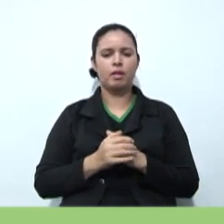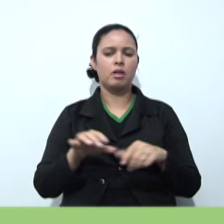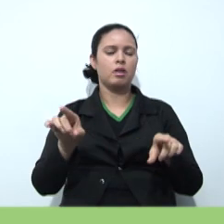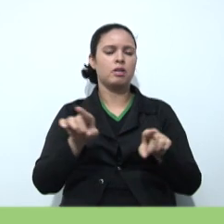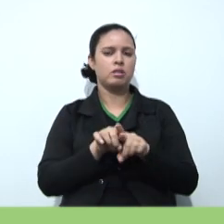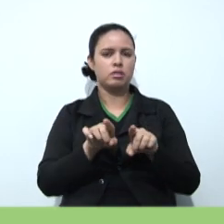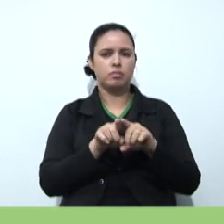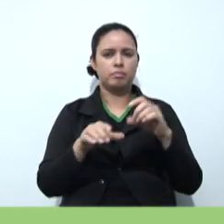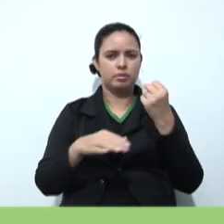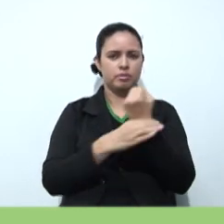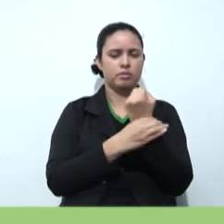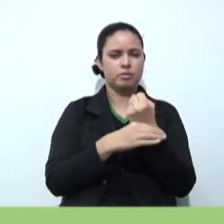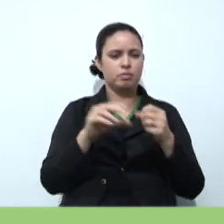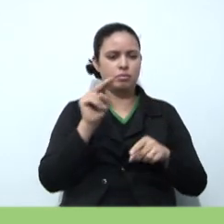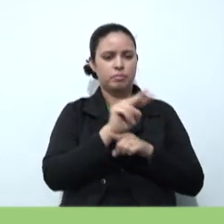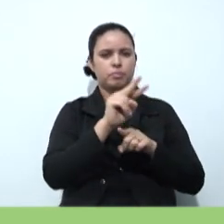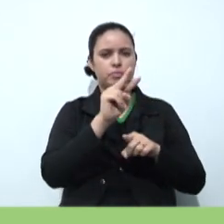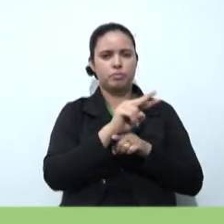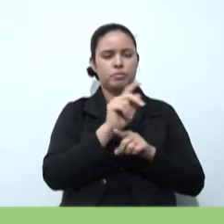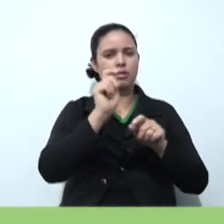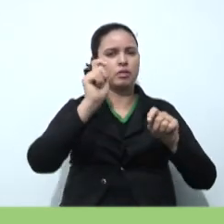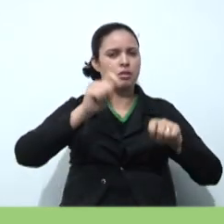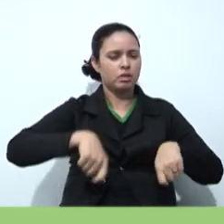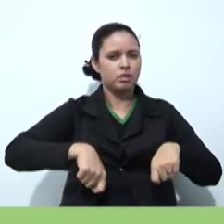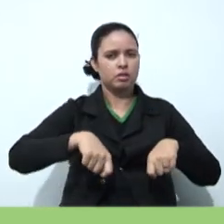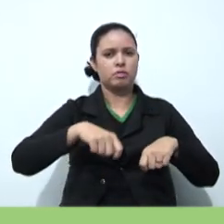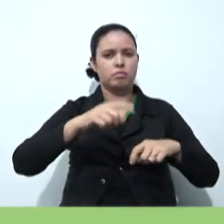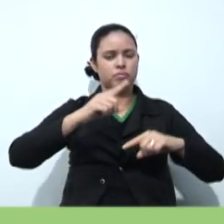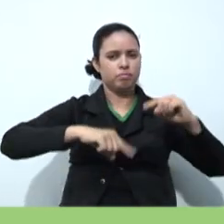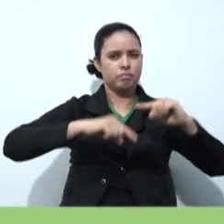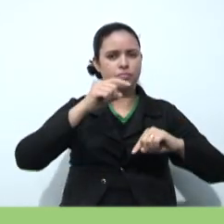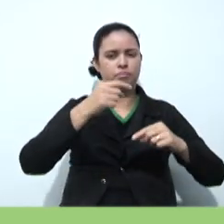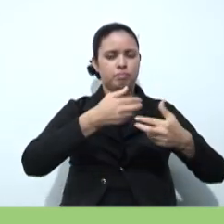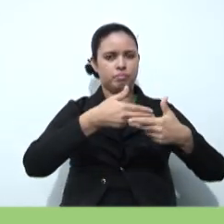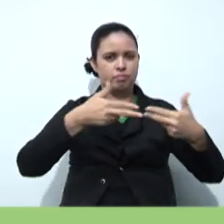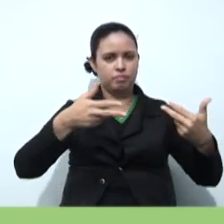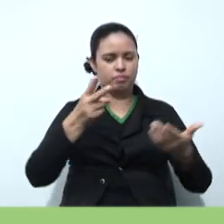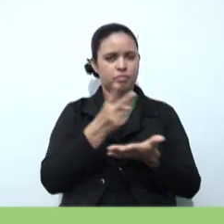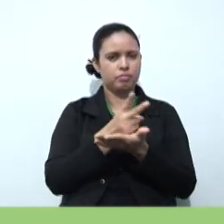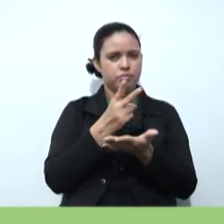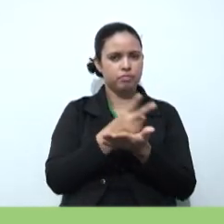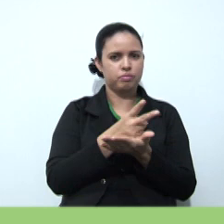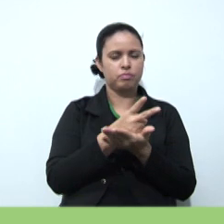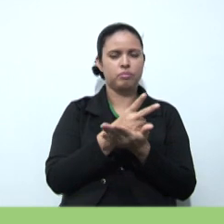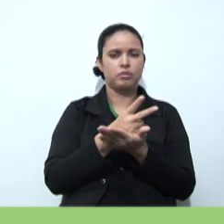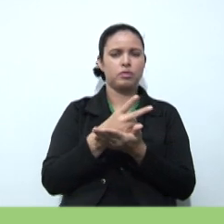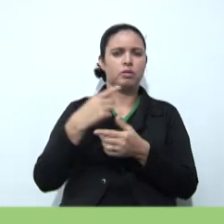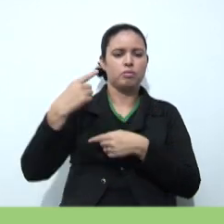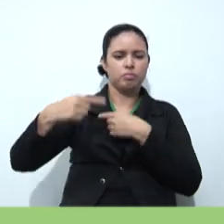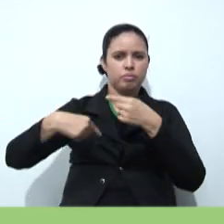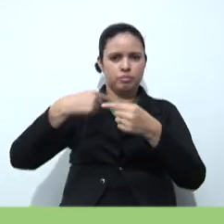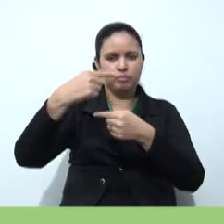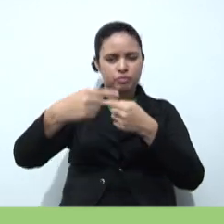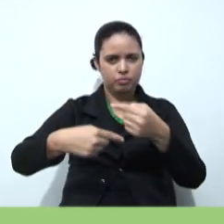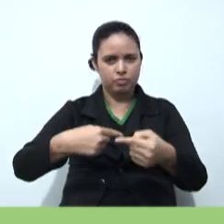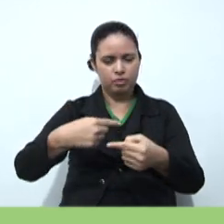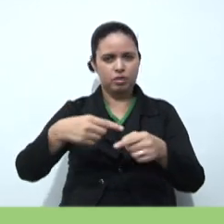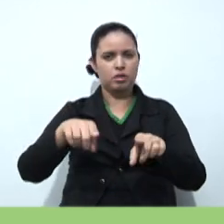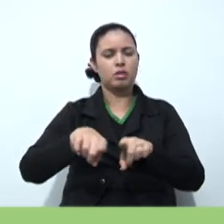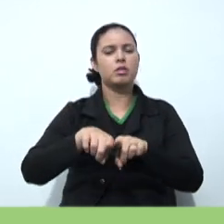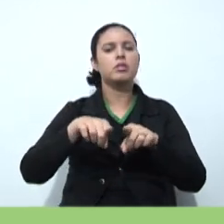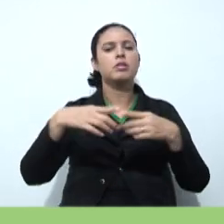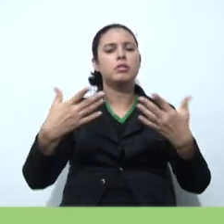e conservação garantem que nossos recursos sejam cuidados e mantidos para as gerações futuras.